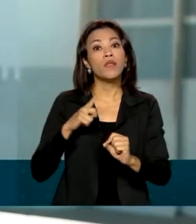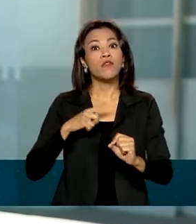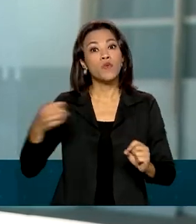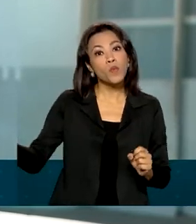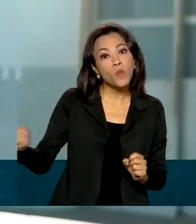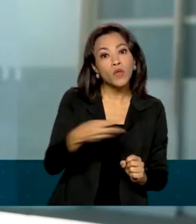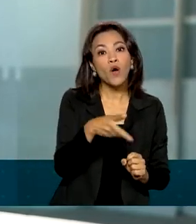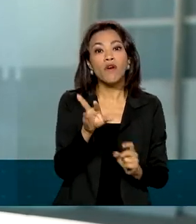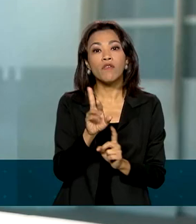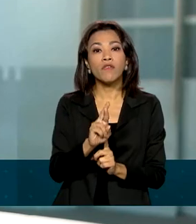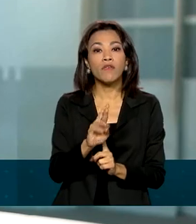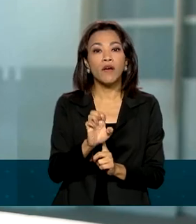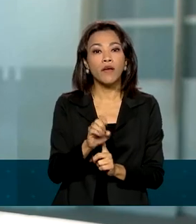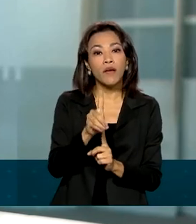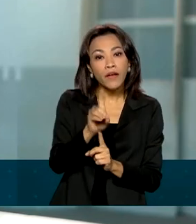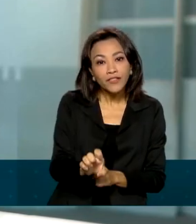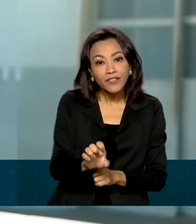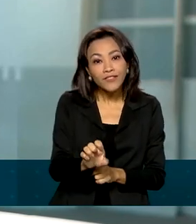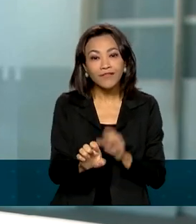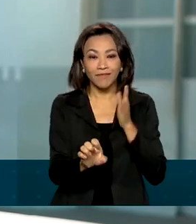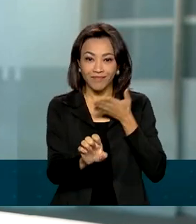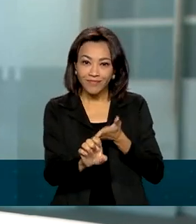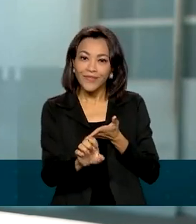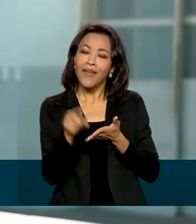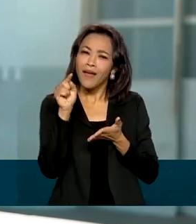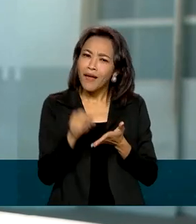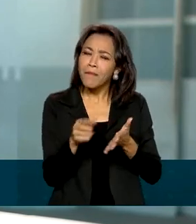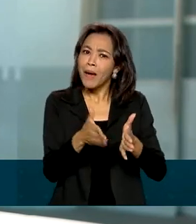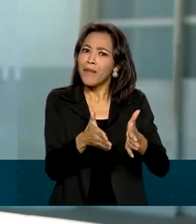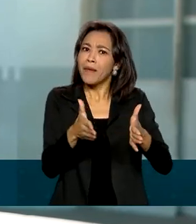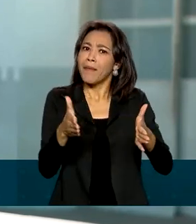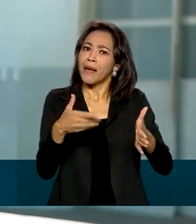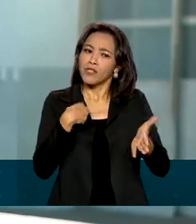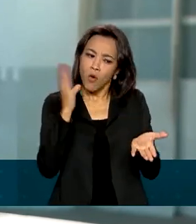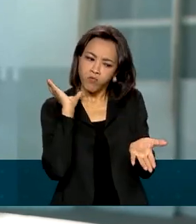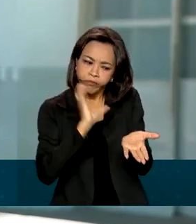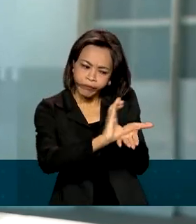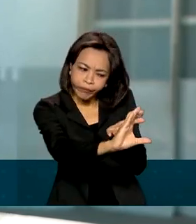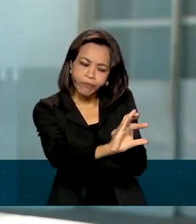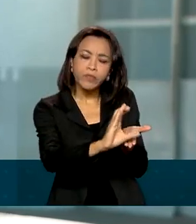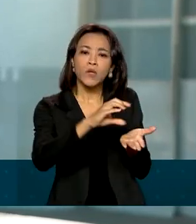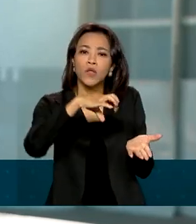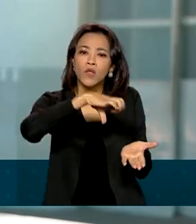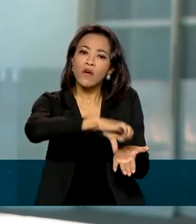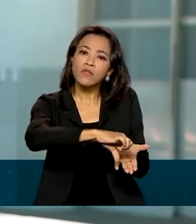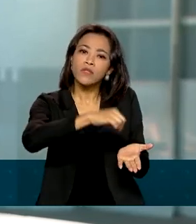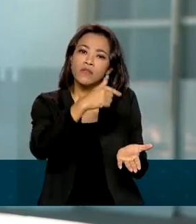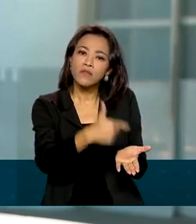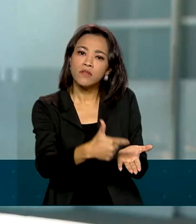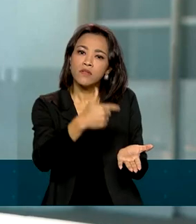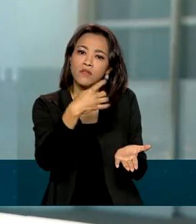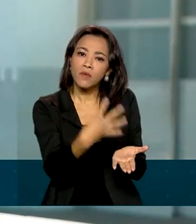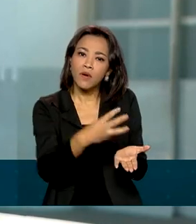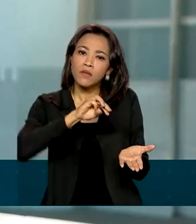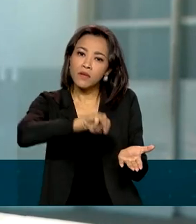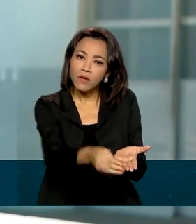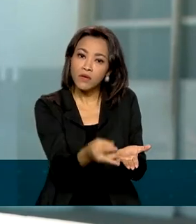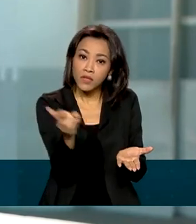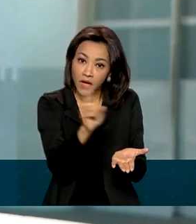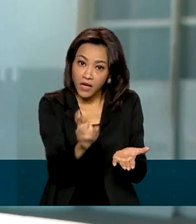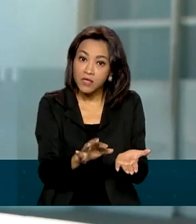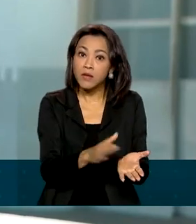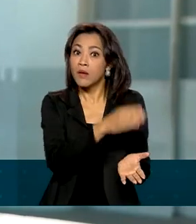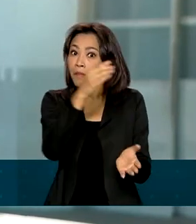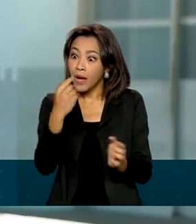rede de atenção materno-infantil, RAMI, ampliando os investimentos de 924 milhões de reais para